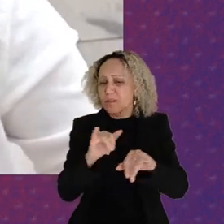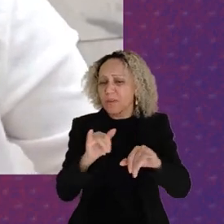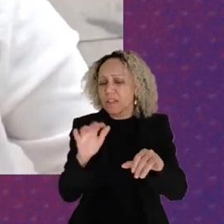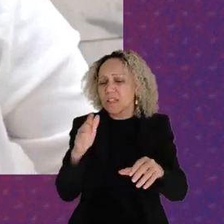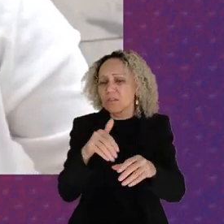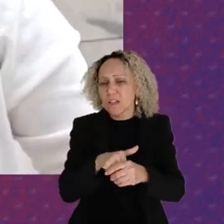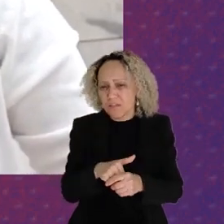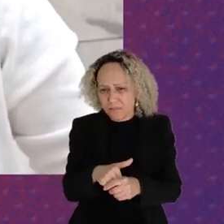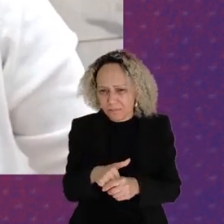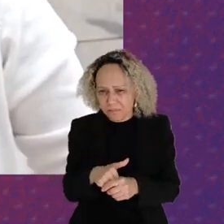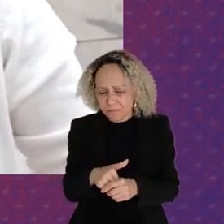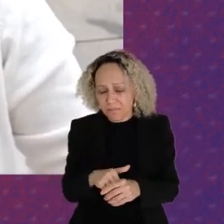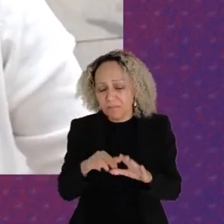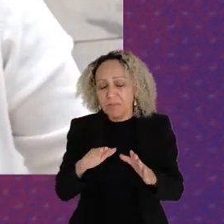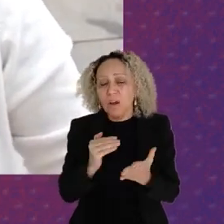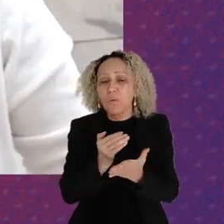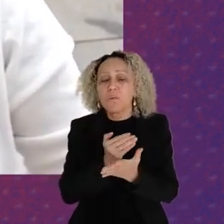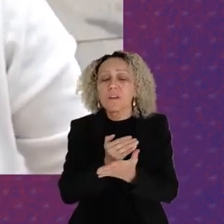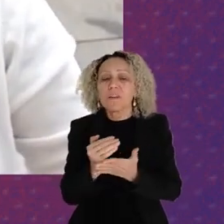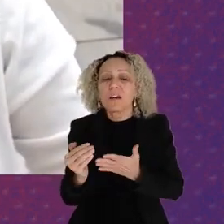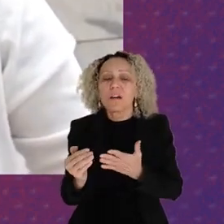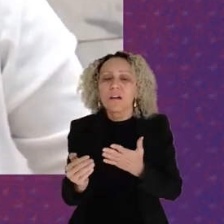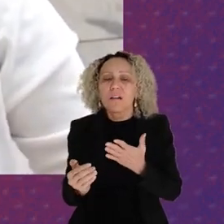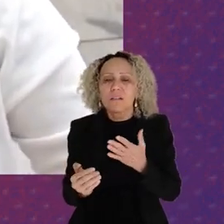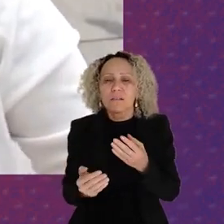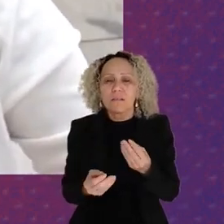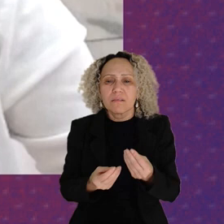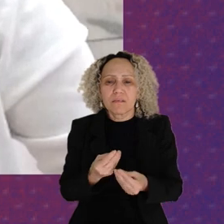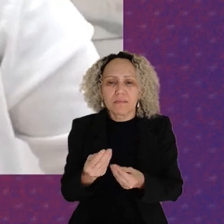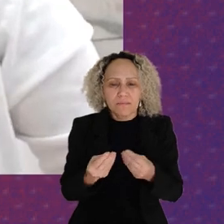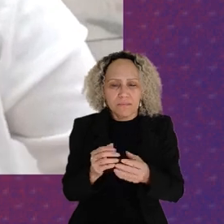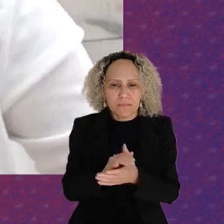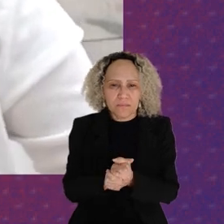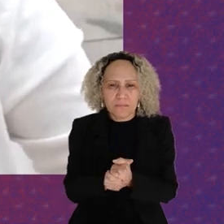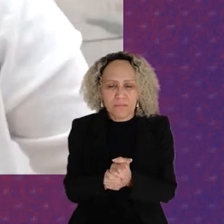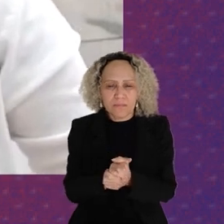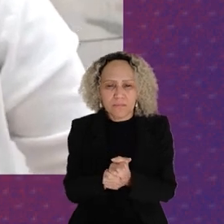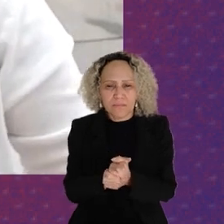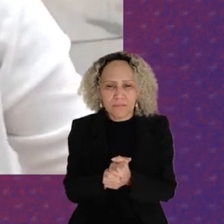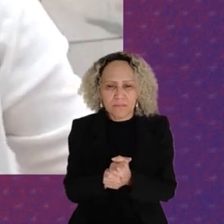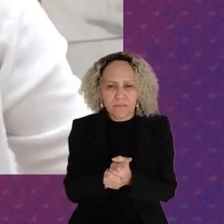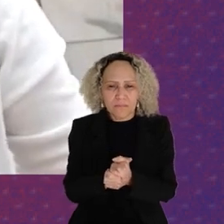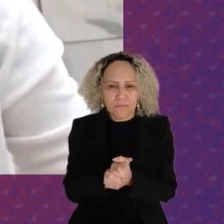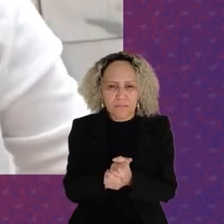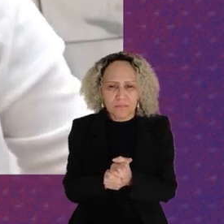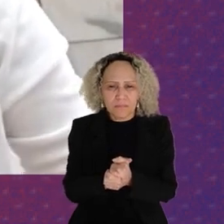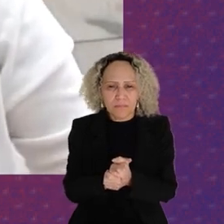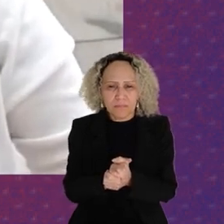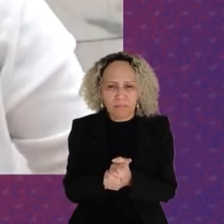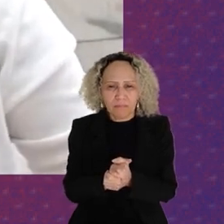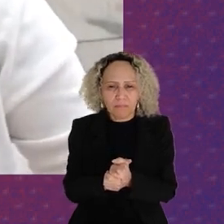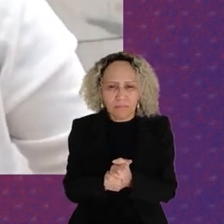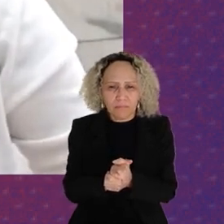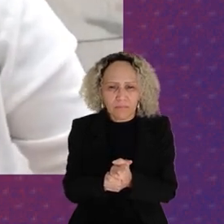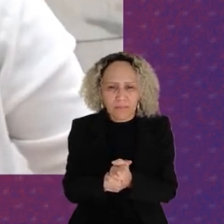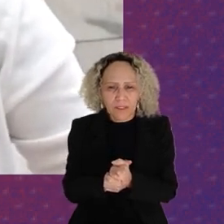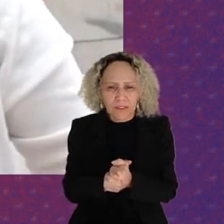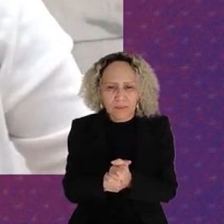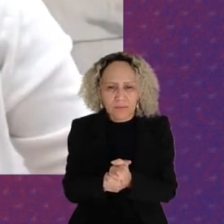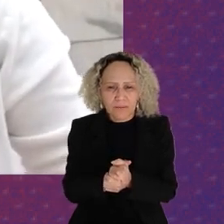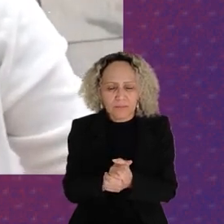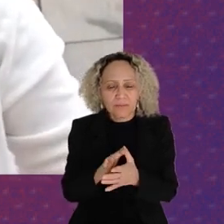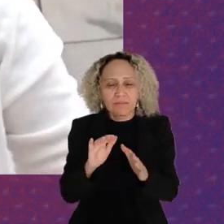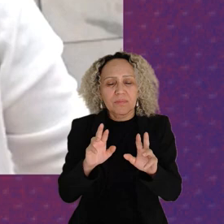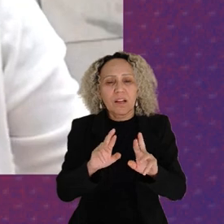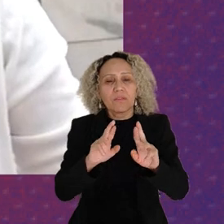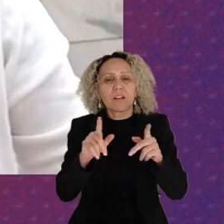para iniciar, violência política de gênero é aquela que está baseada na diferença entre